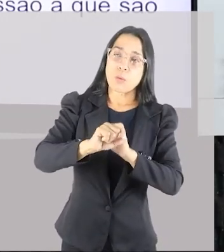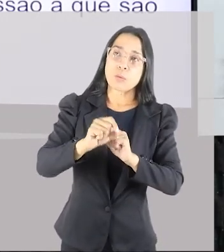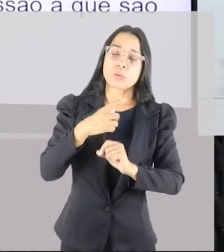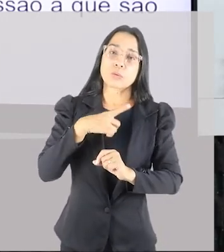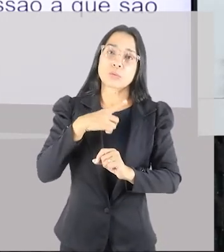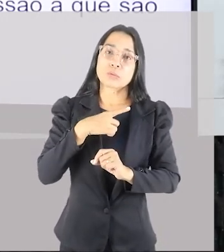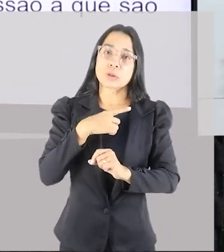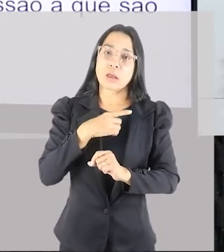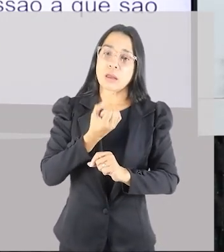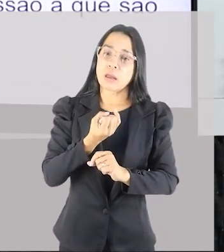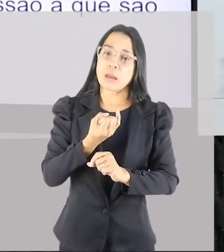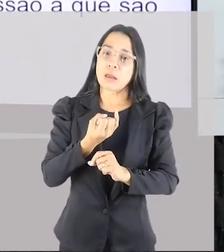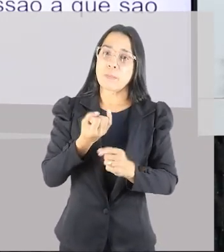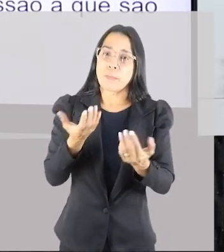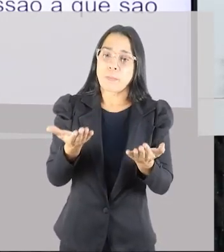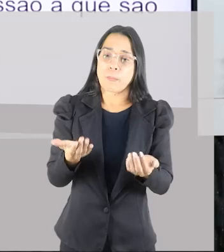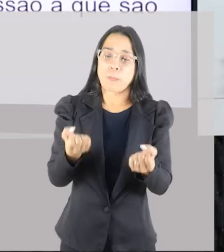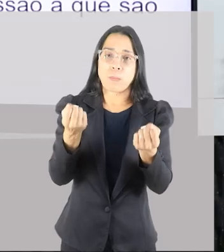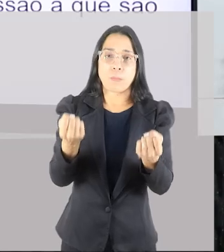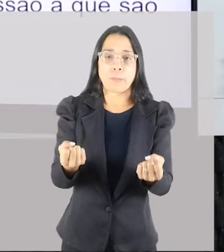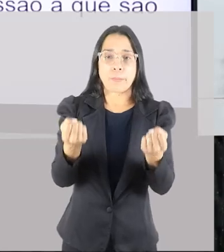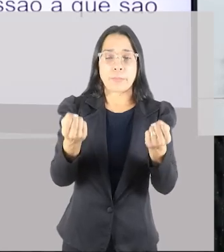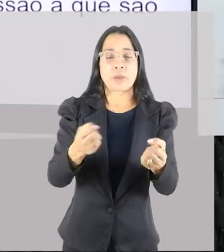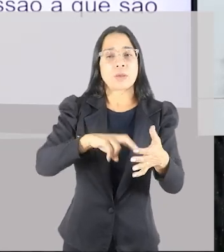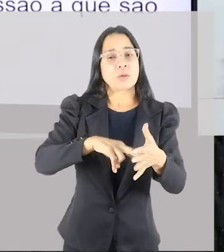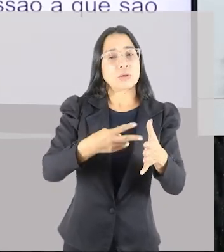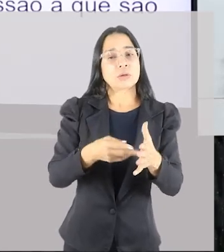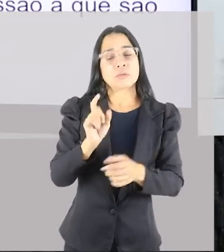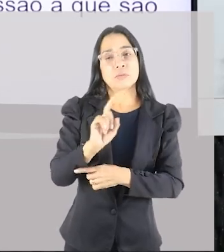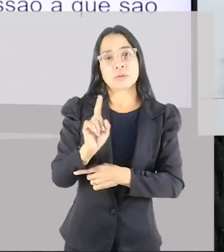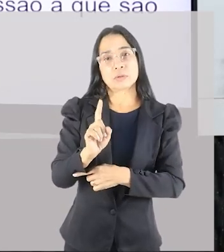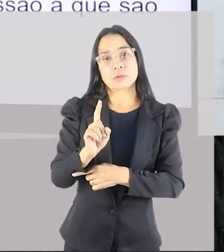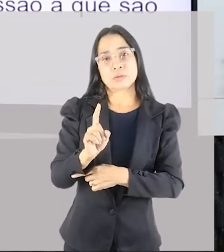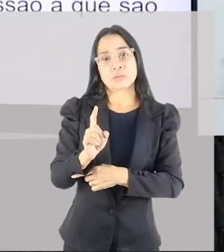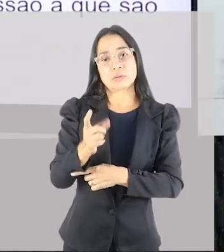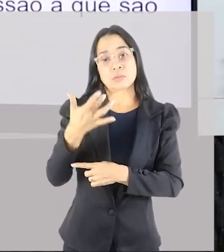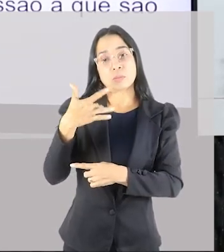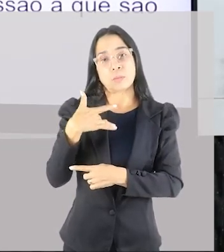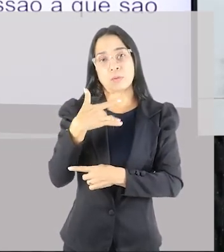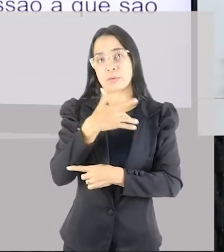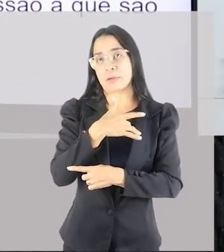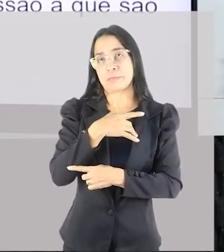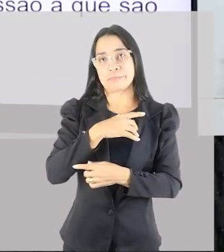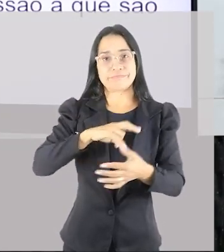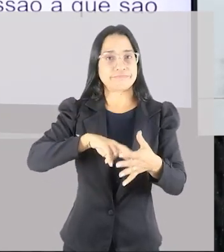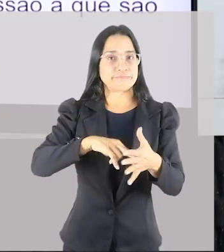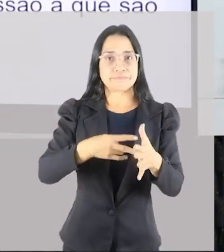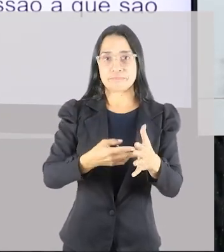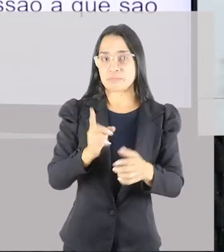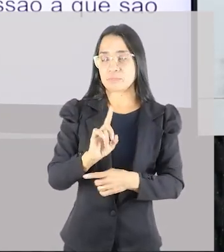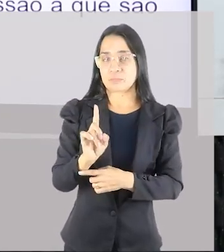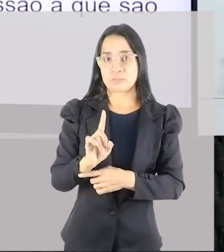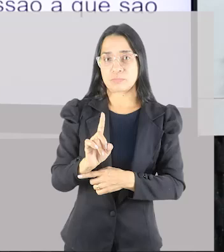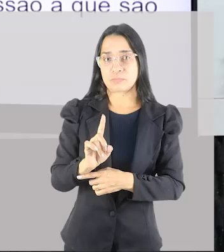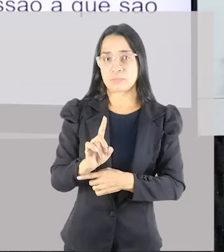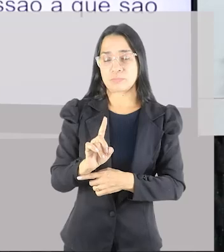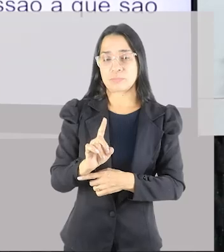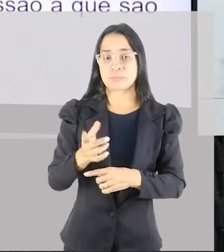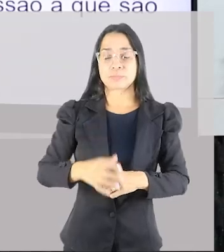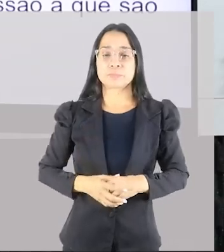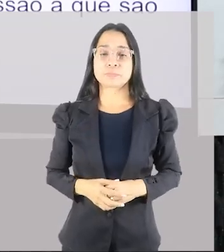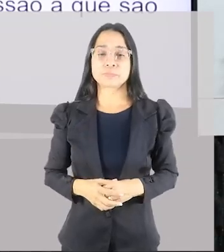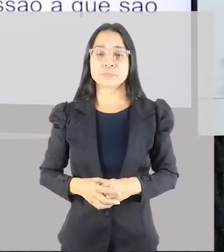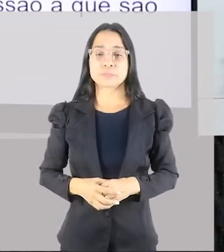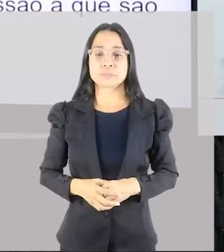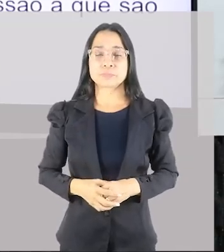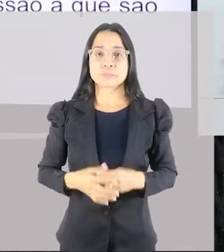certa quantidade maior de peso não significaria que nós não sejamos saudáveis estaria fora de questão